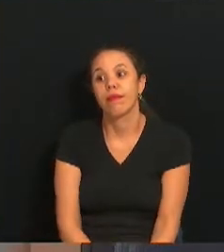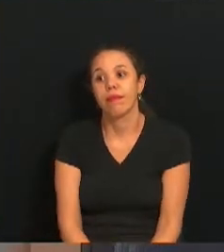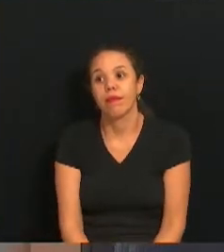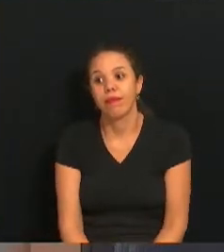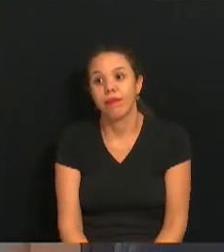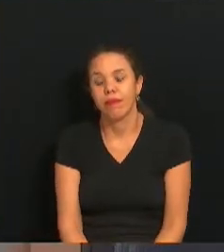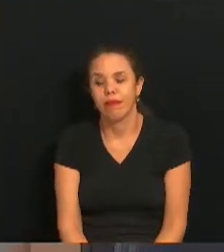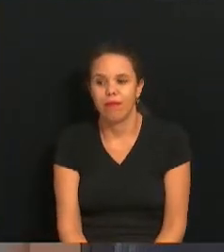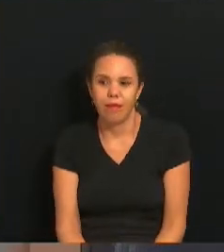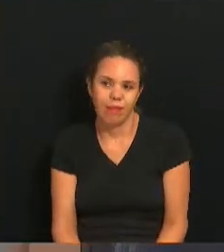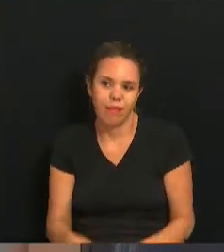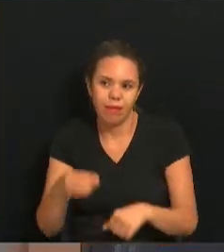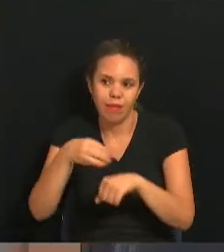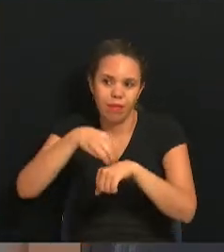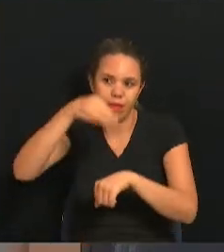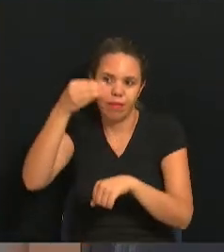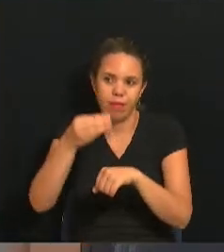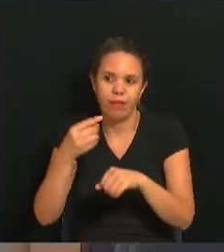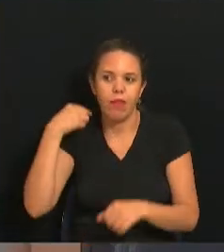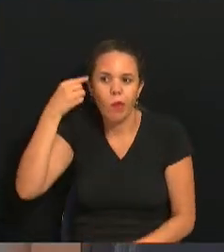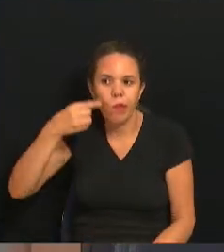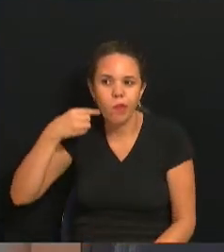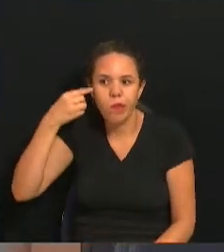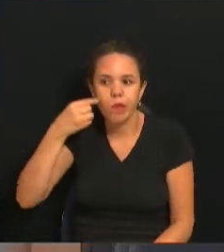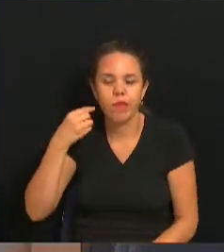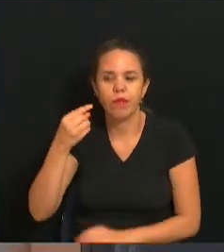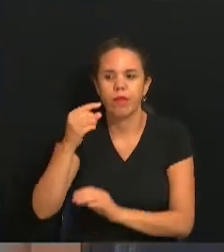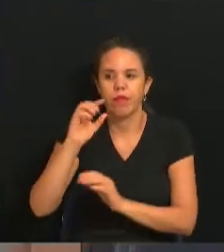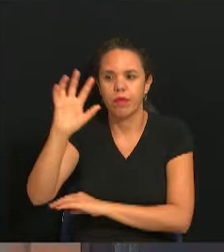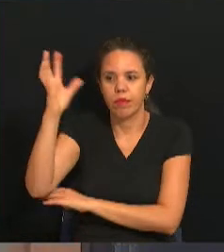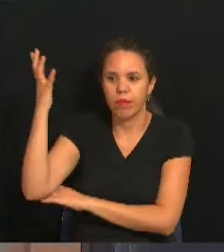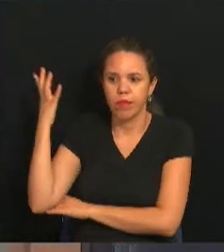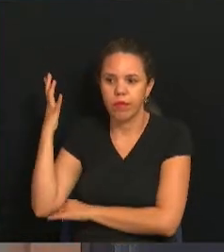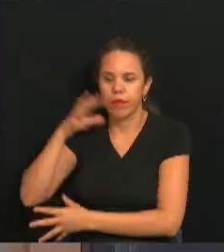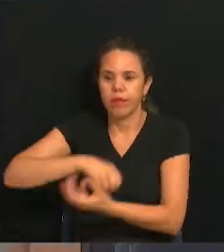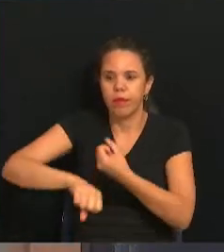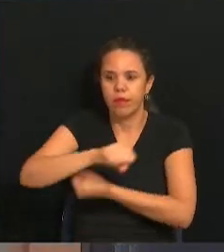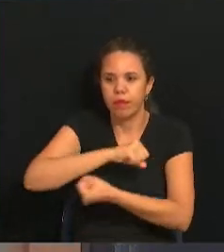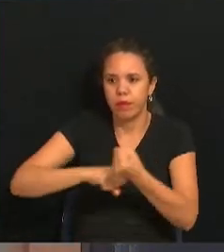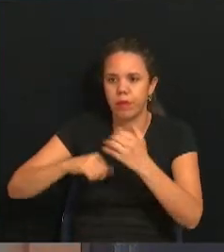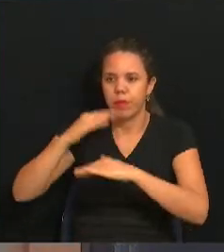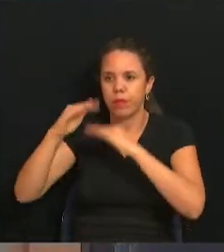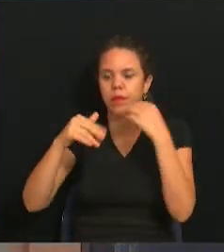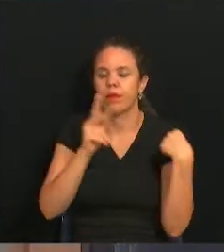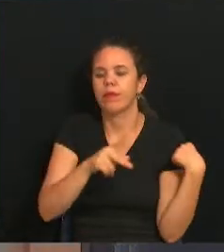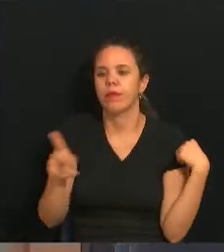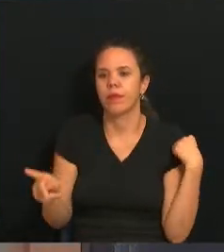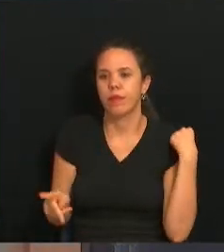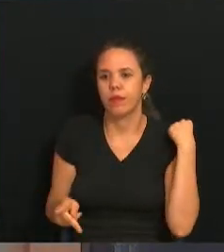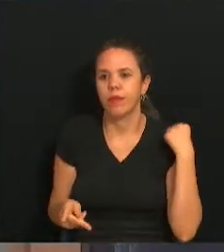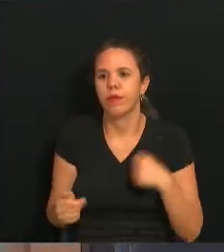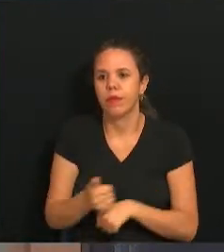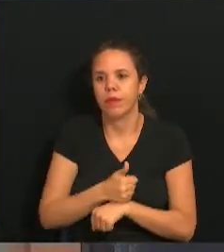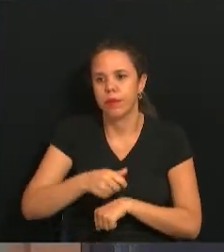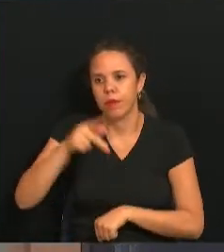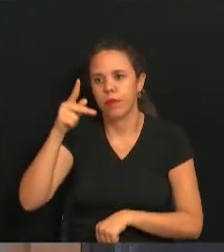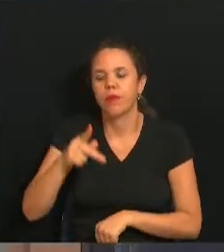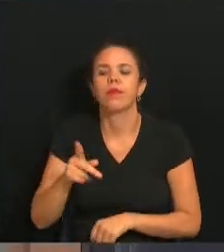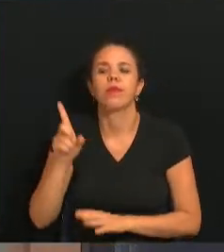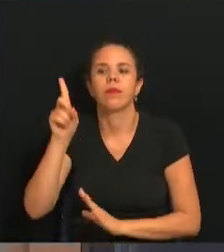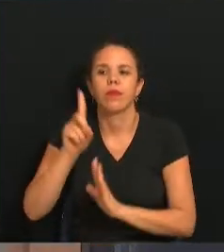Que é mestre em Direito Ambiental, Desenvolvimento Sustentável, professor especialista em